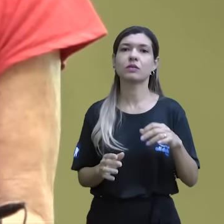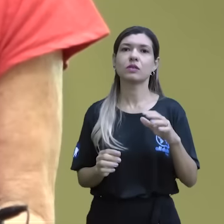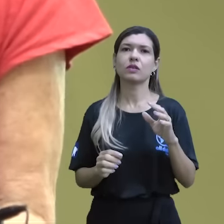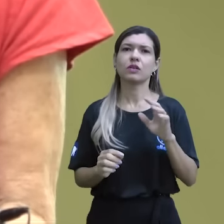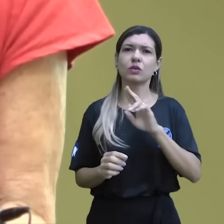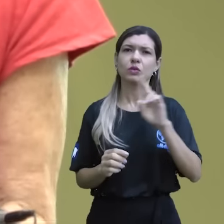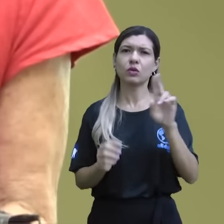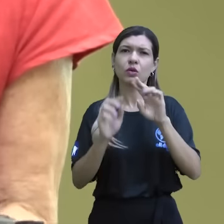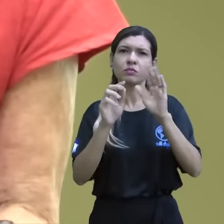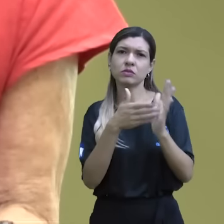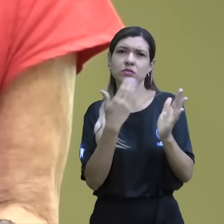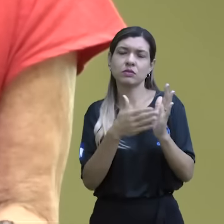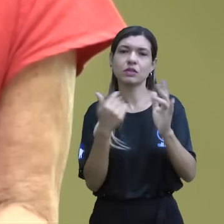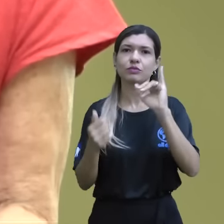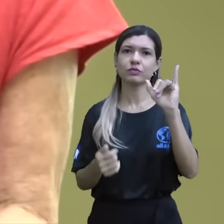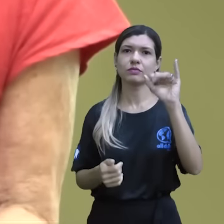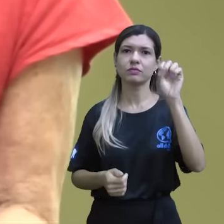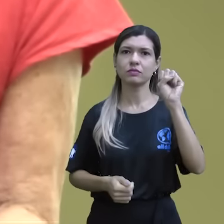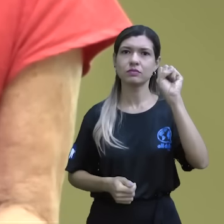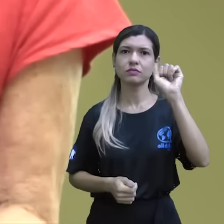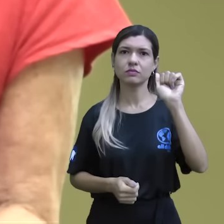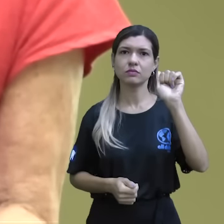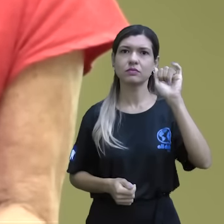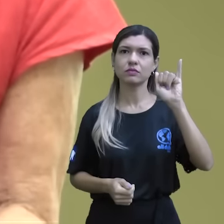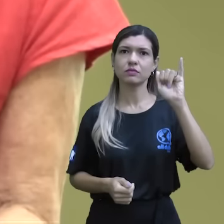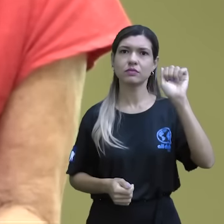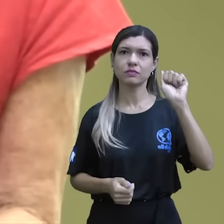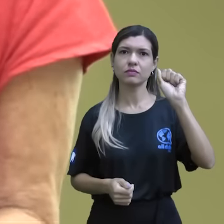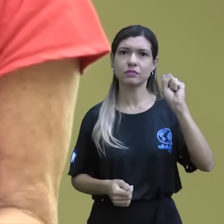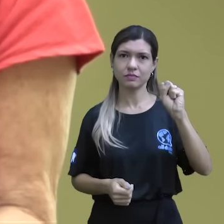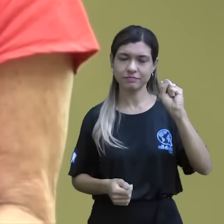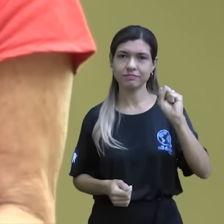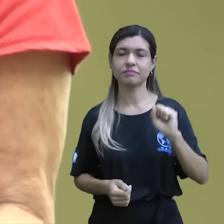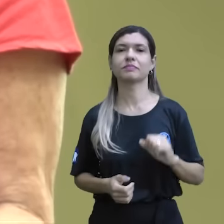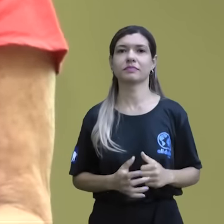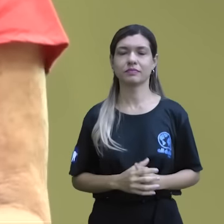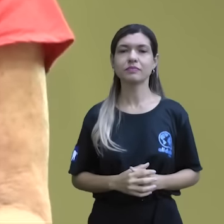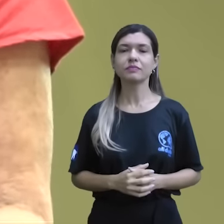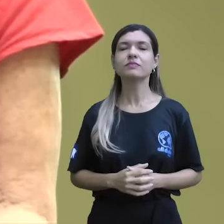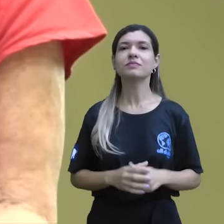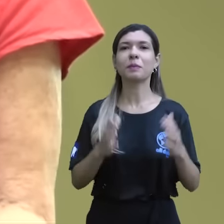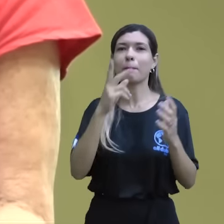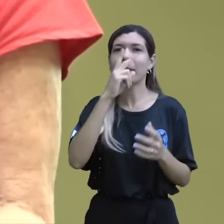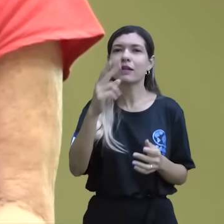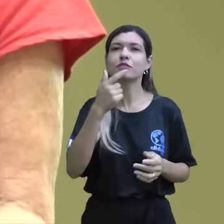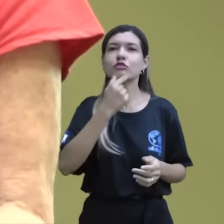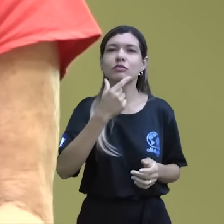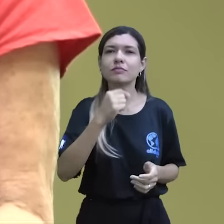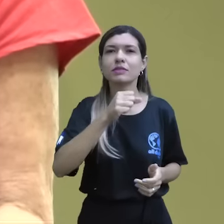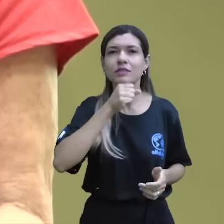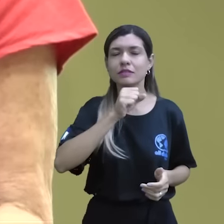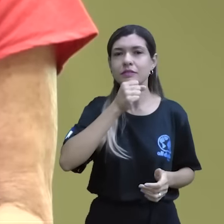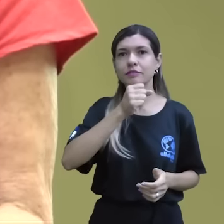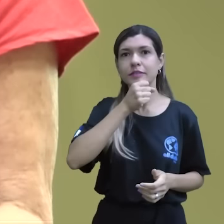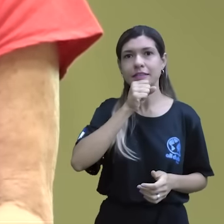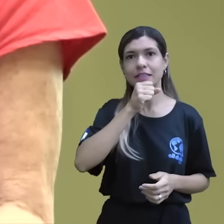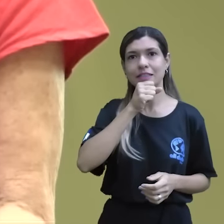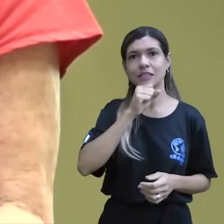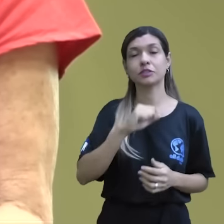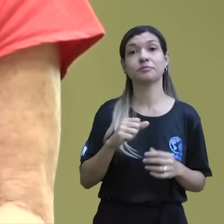ler. É começar pelos contos, tem por algumas crônicas, e os contos. Os meninos